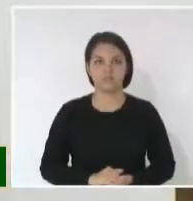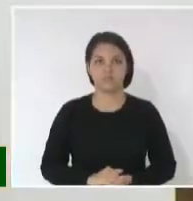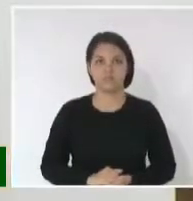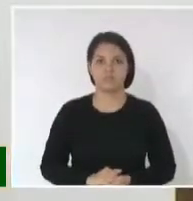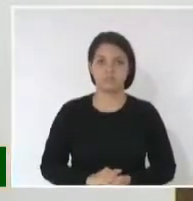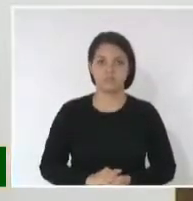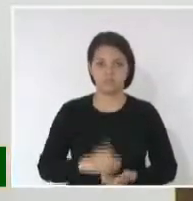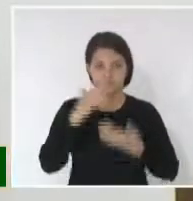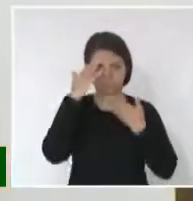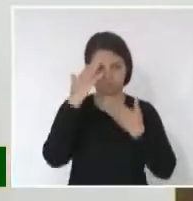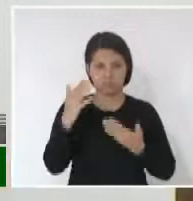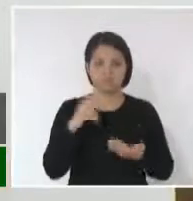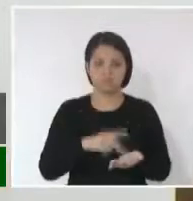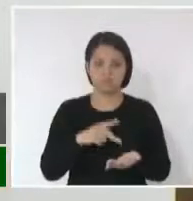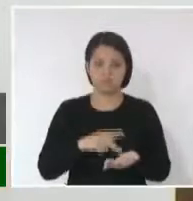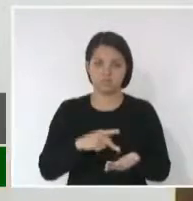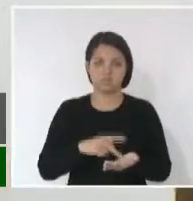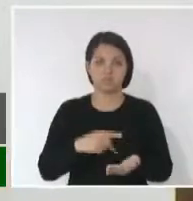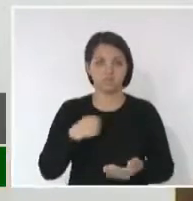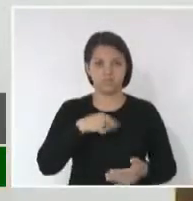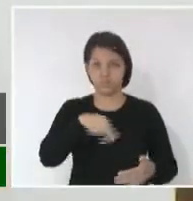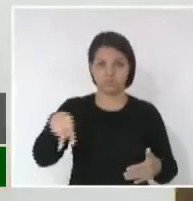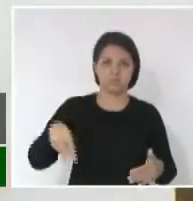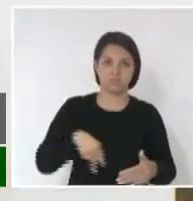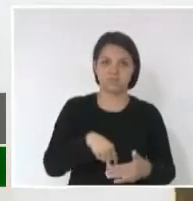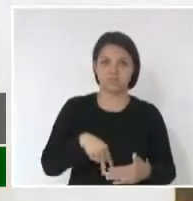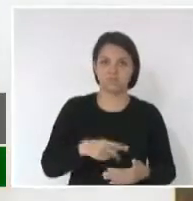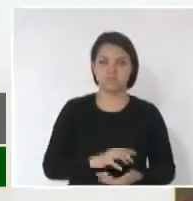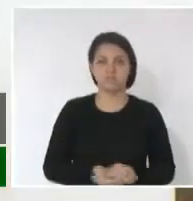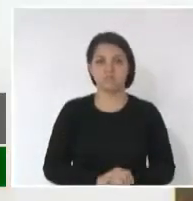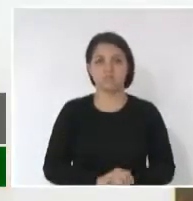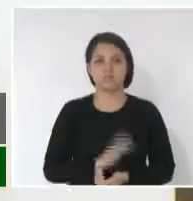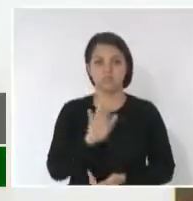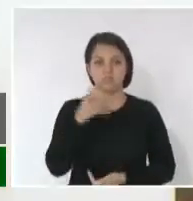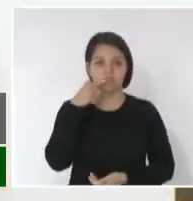Nunes. É verdade, fazia muito tempo que não usava essa tribuna. Mas